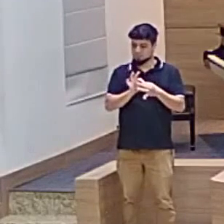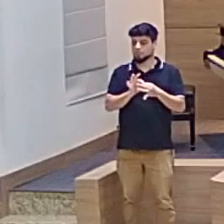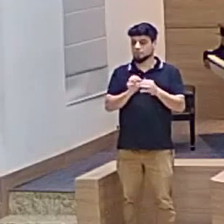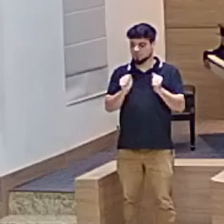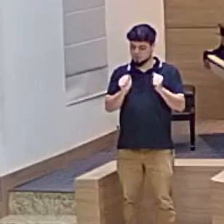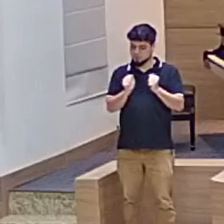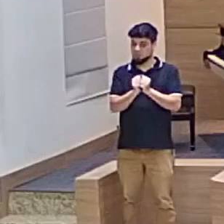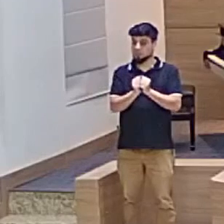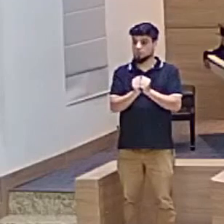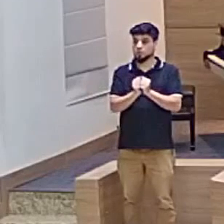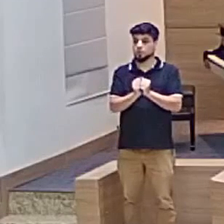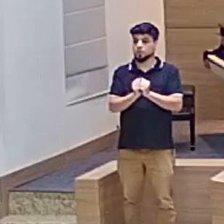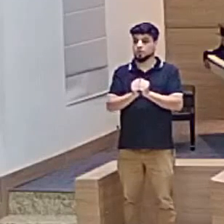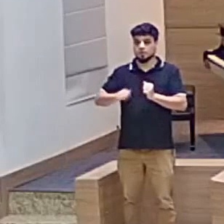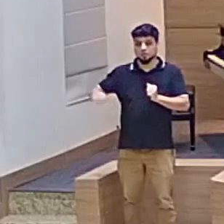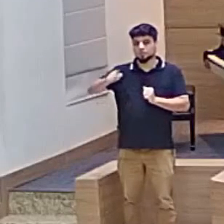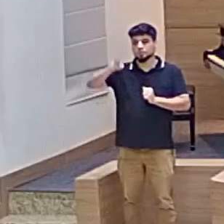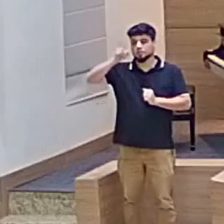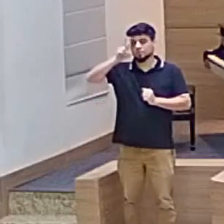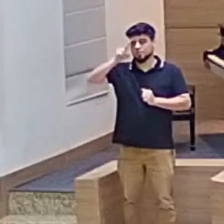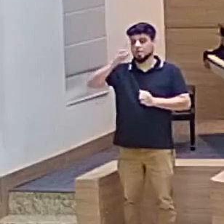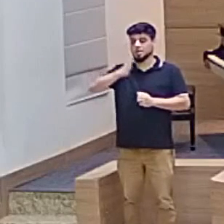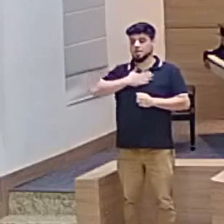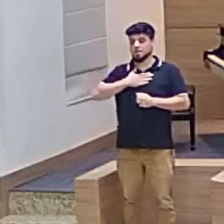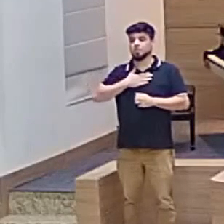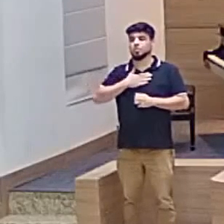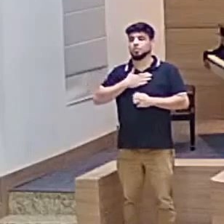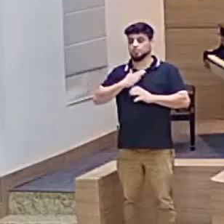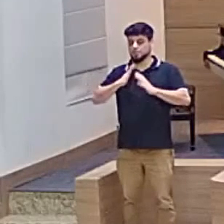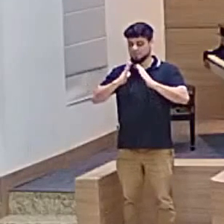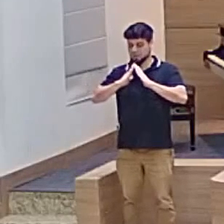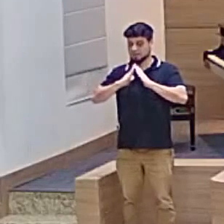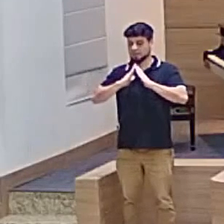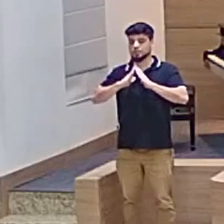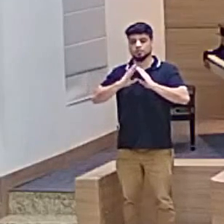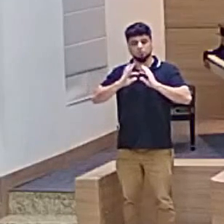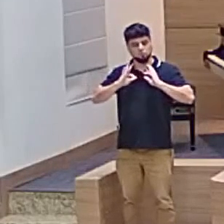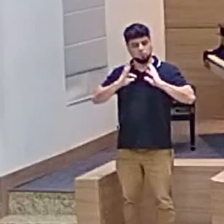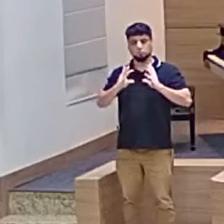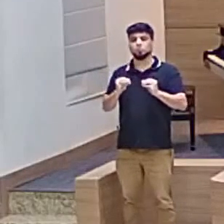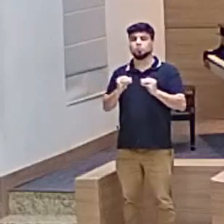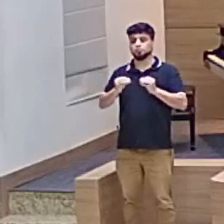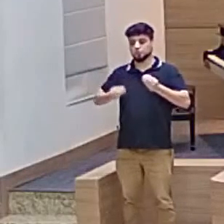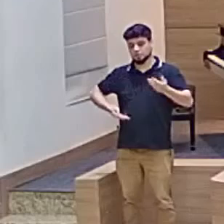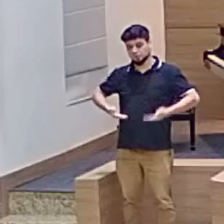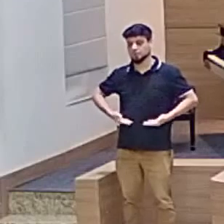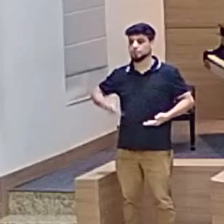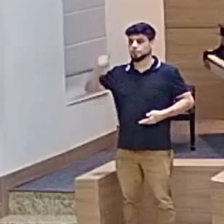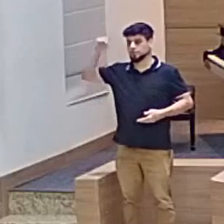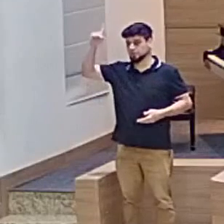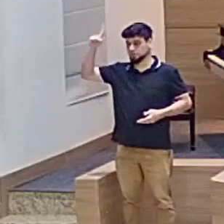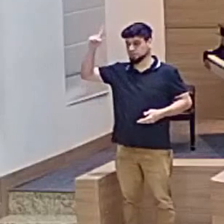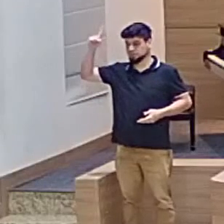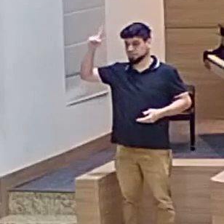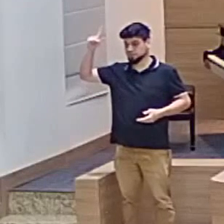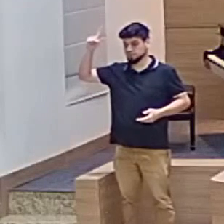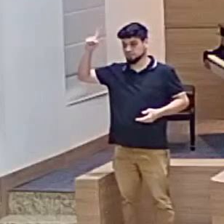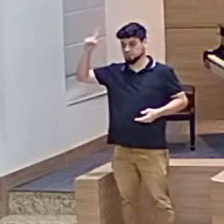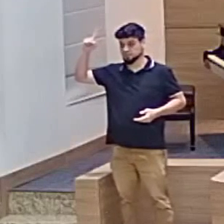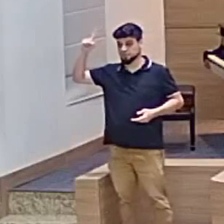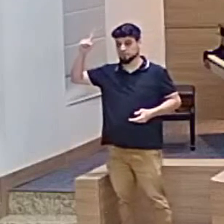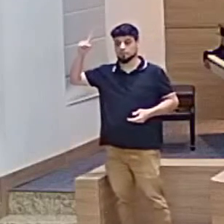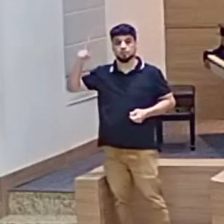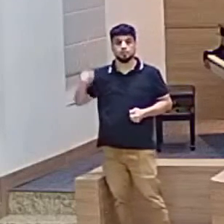Eu e minha casa serviremos ao Senhor e nós vamos caminhar para o final desta mensagem